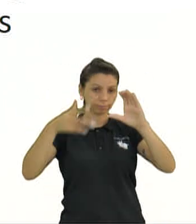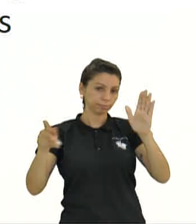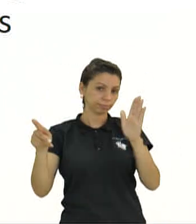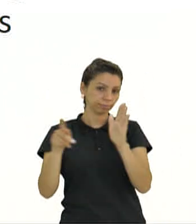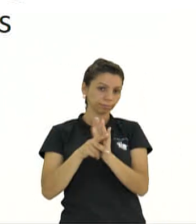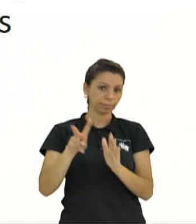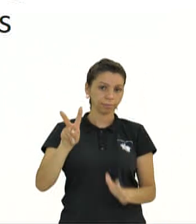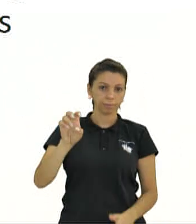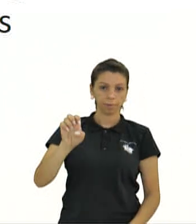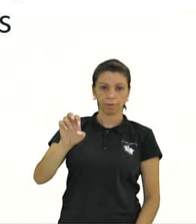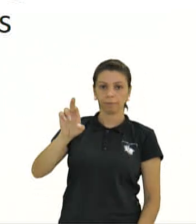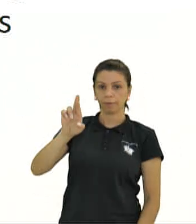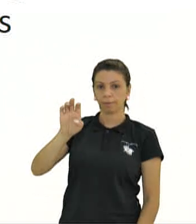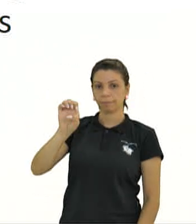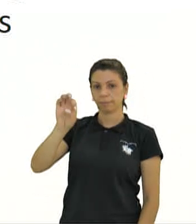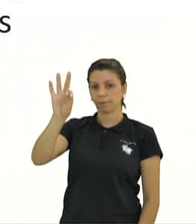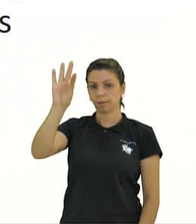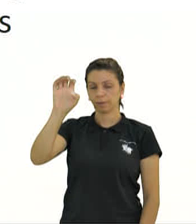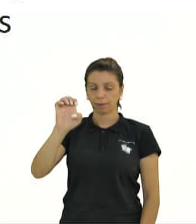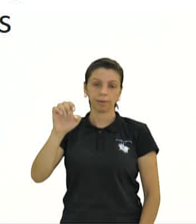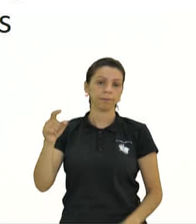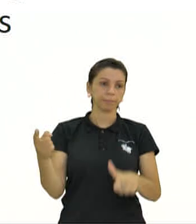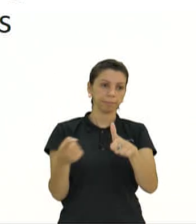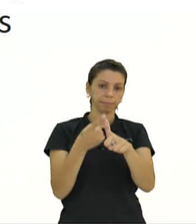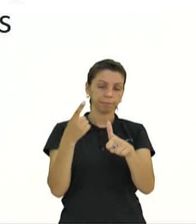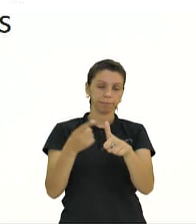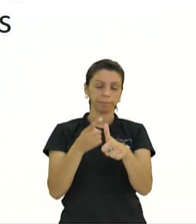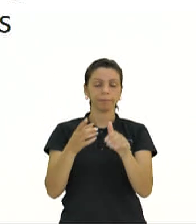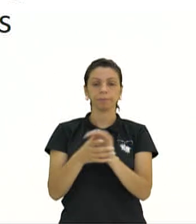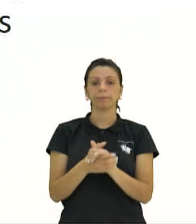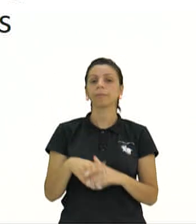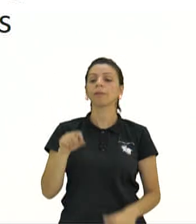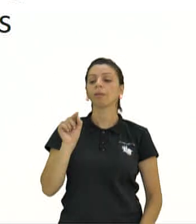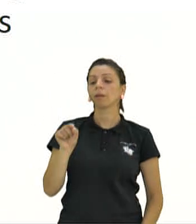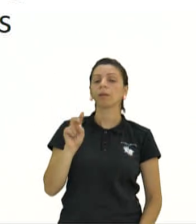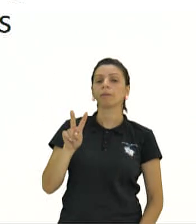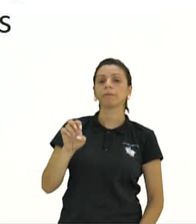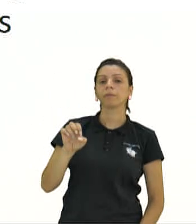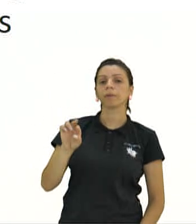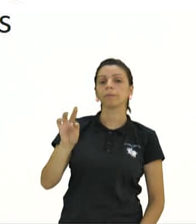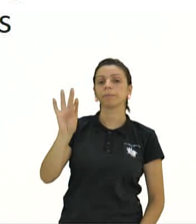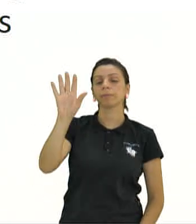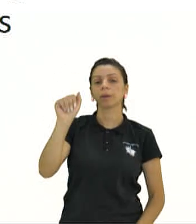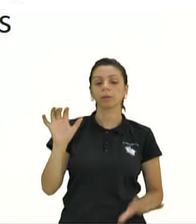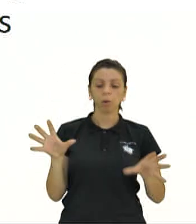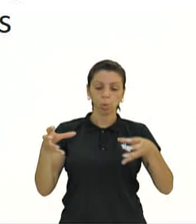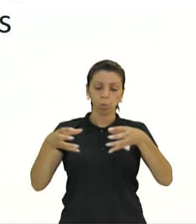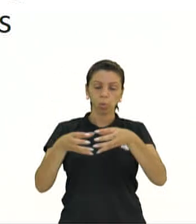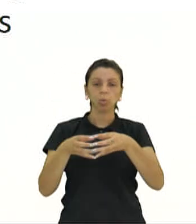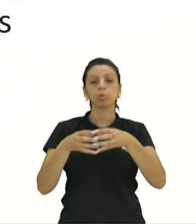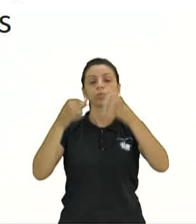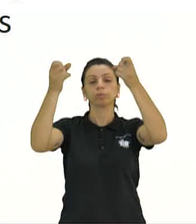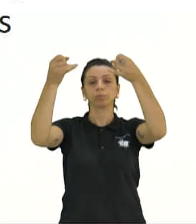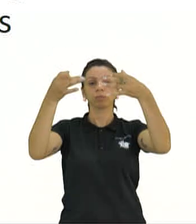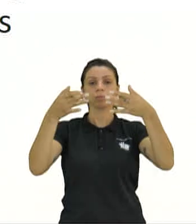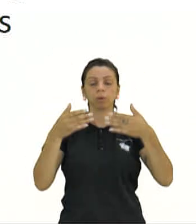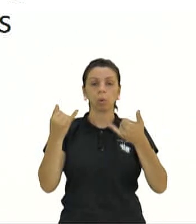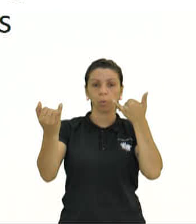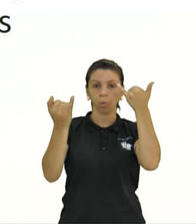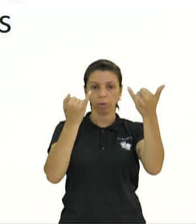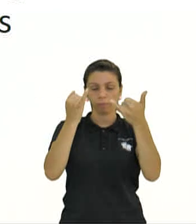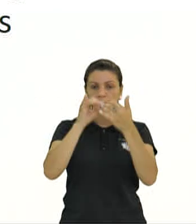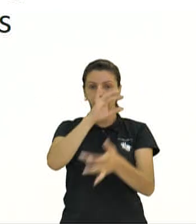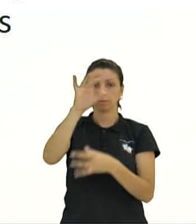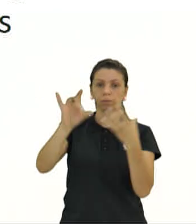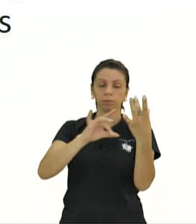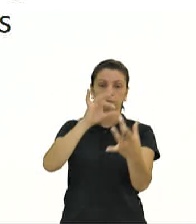verbete. A primeira. Os verbetes trazem um conjunto de explicações com informações mais